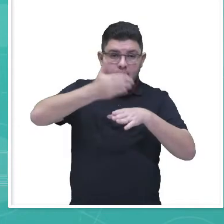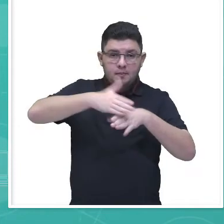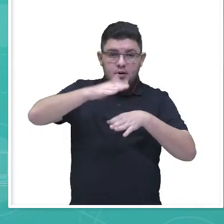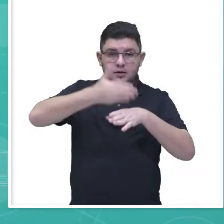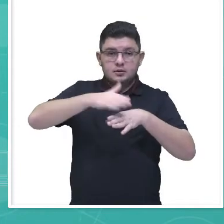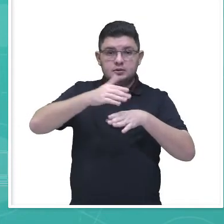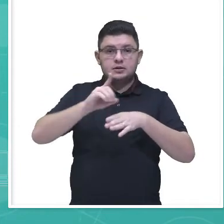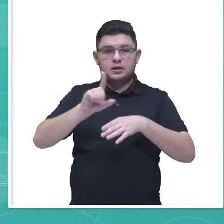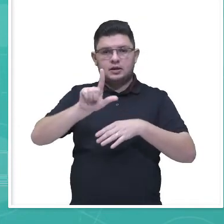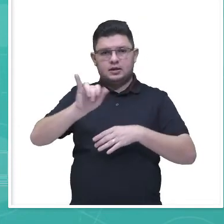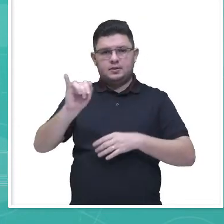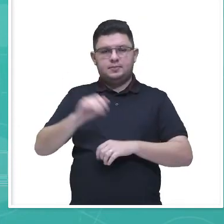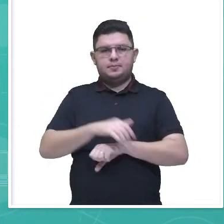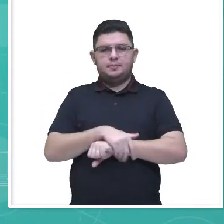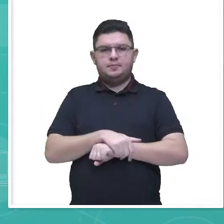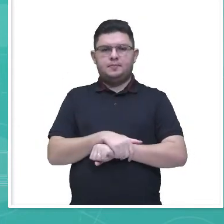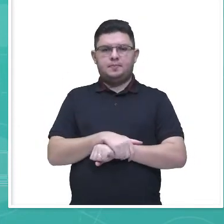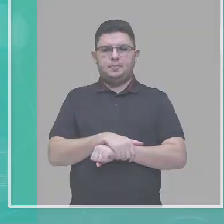nossa DLI.